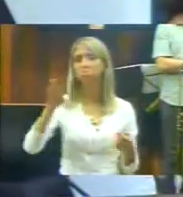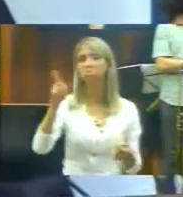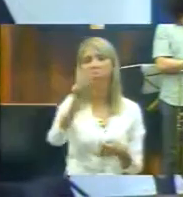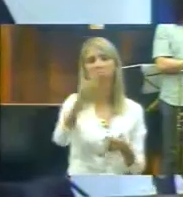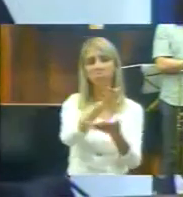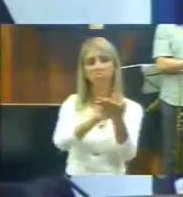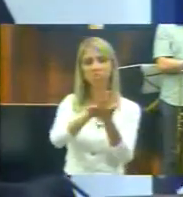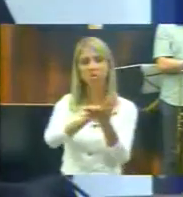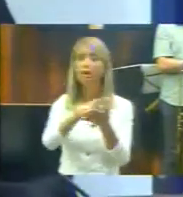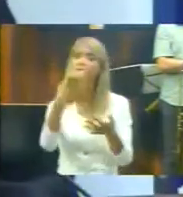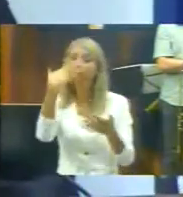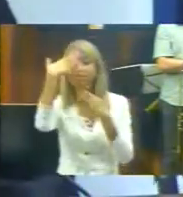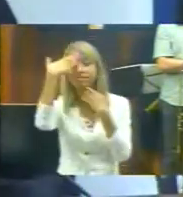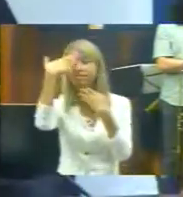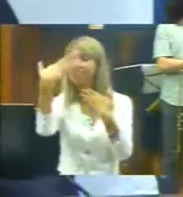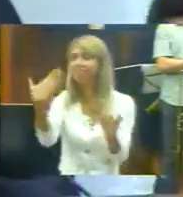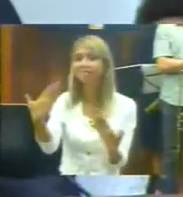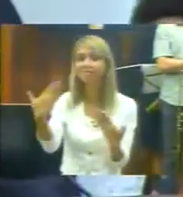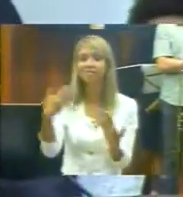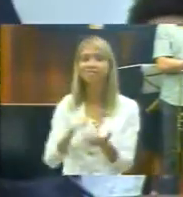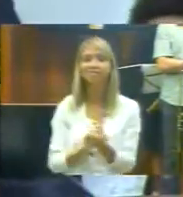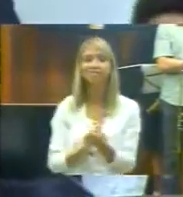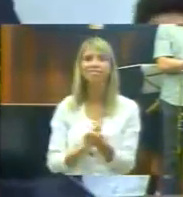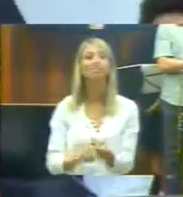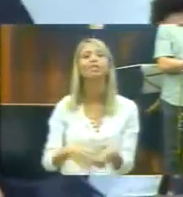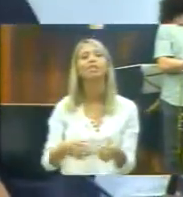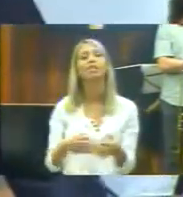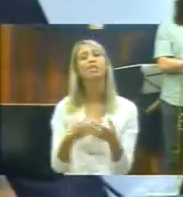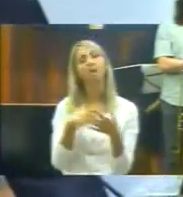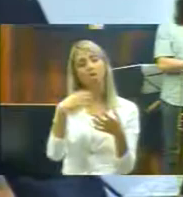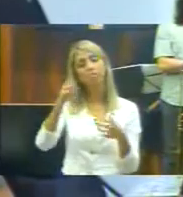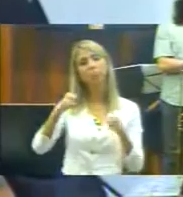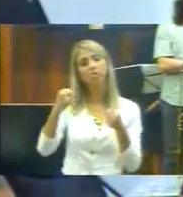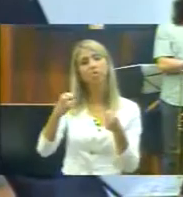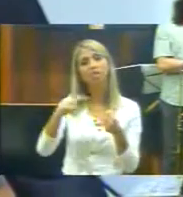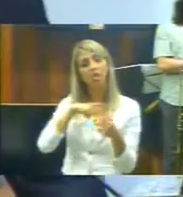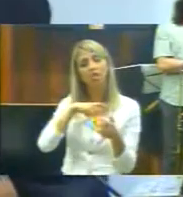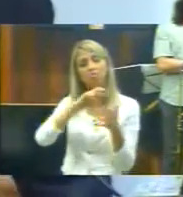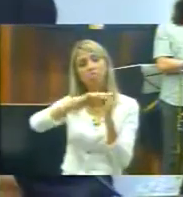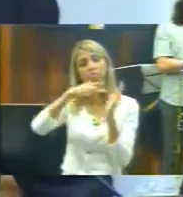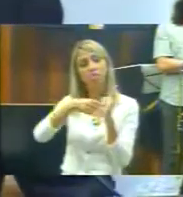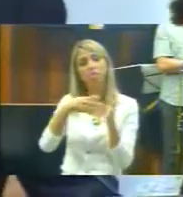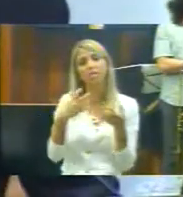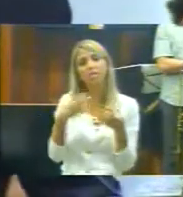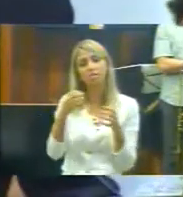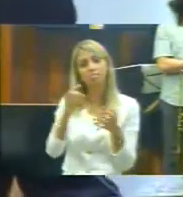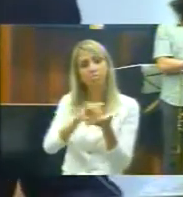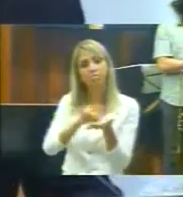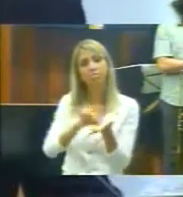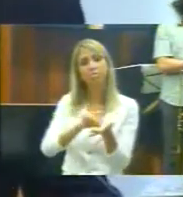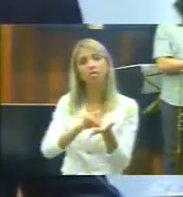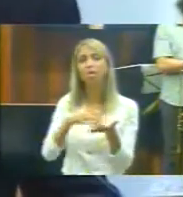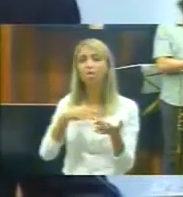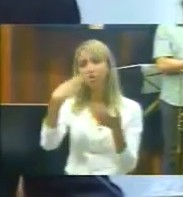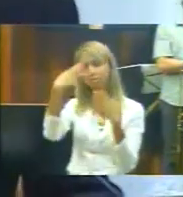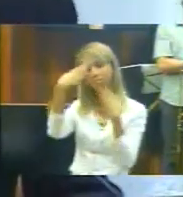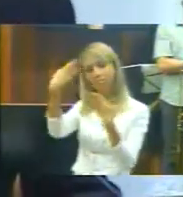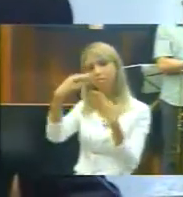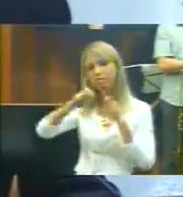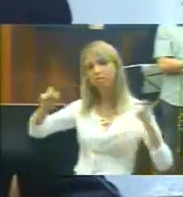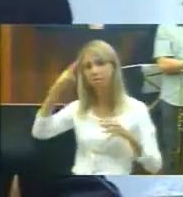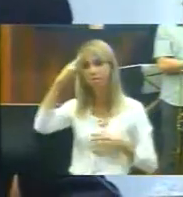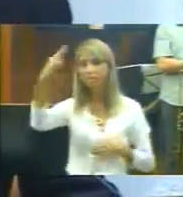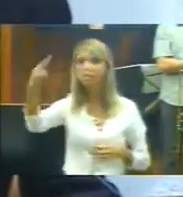eu venho aqui para agradecer. Hoje esse é o poder que me cabe. E eu agradeço à mesa diretora, presidente da